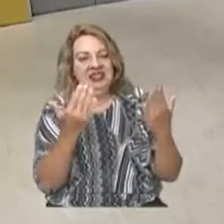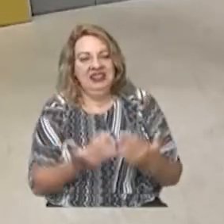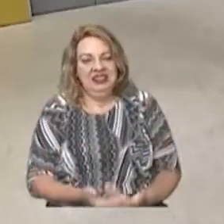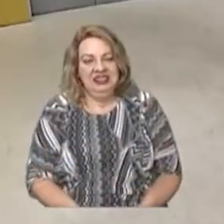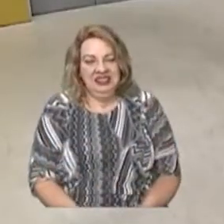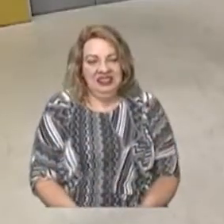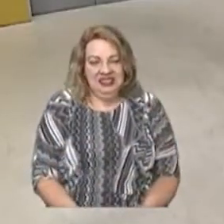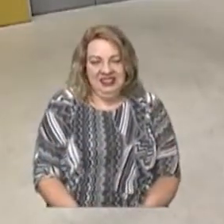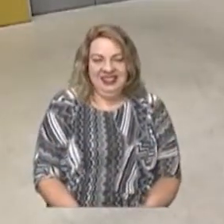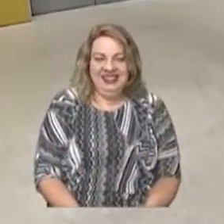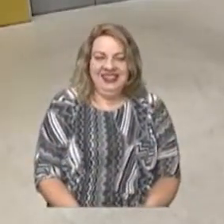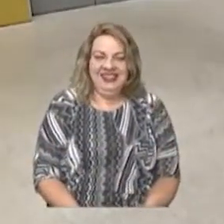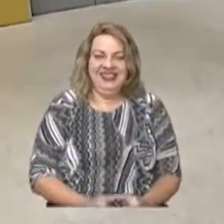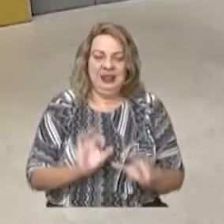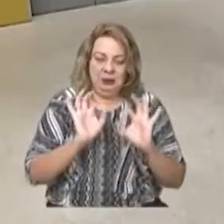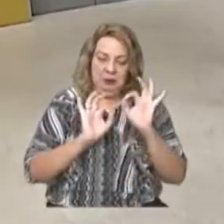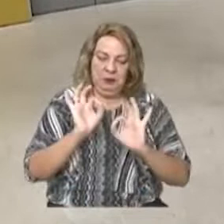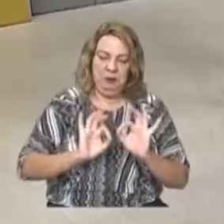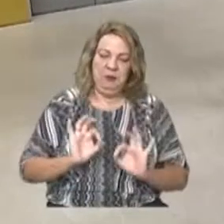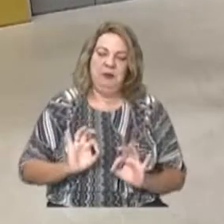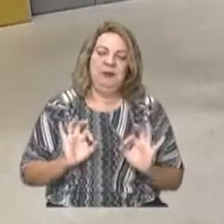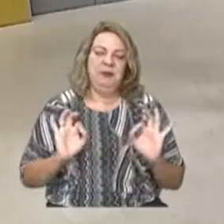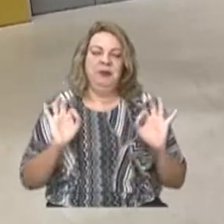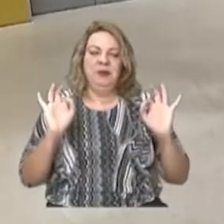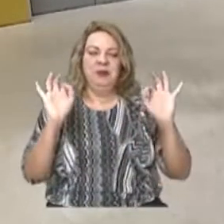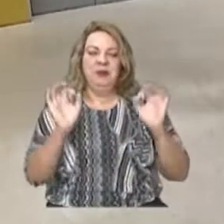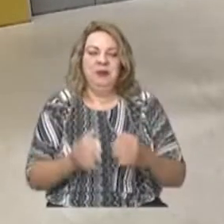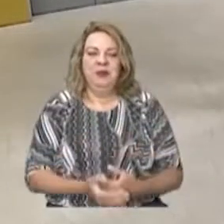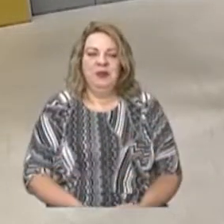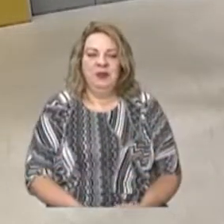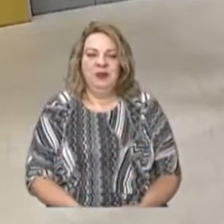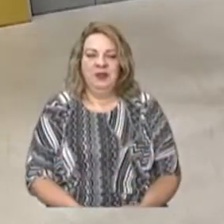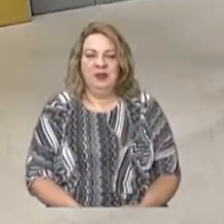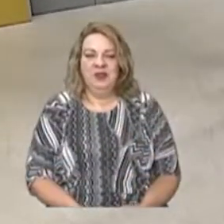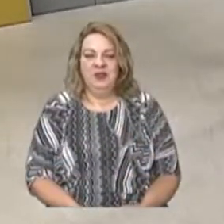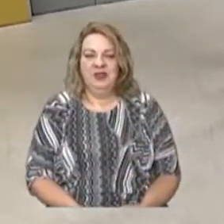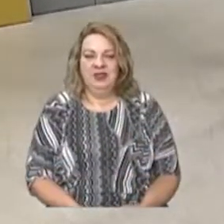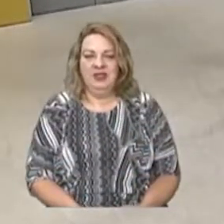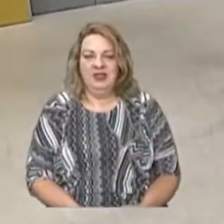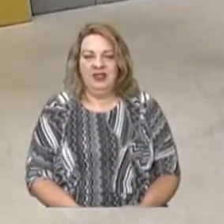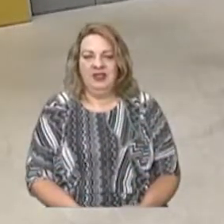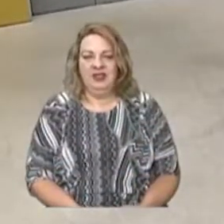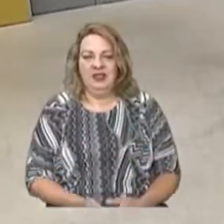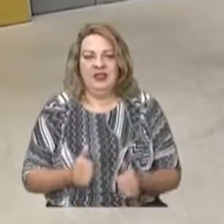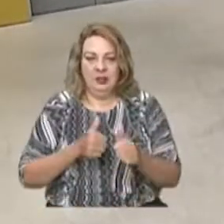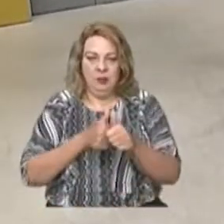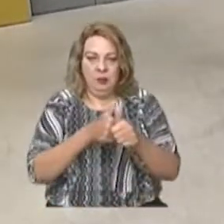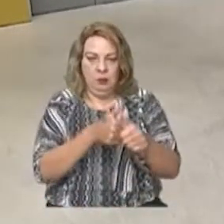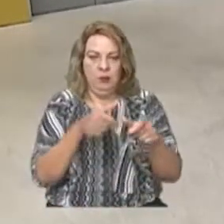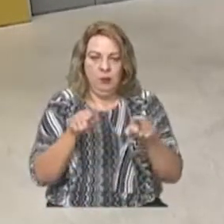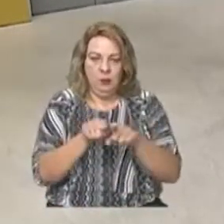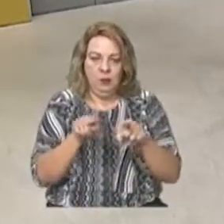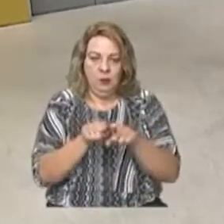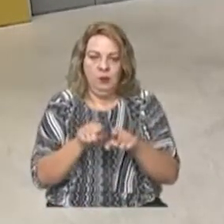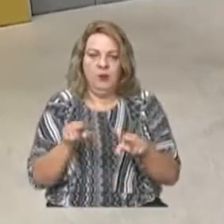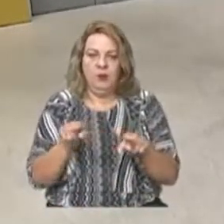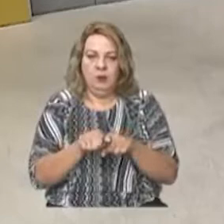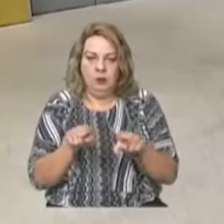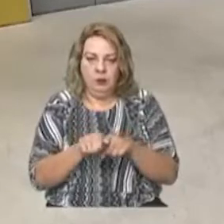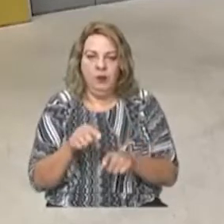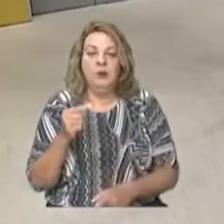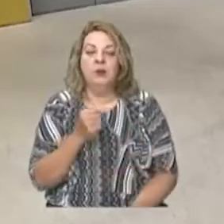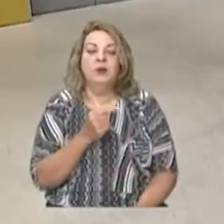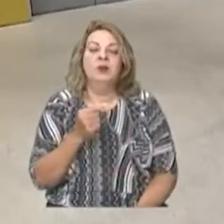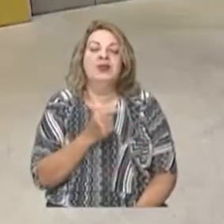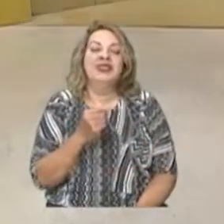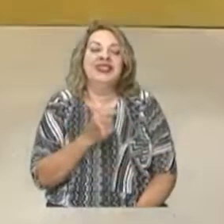super elegantes, vocês são demais. Ó, brincadeiras à parte, né? Podem me seguir também, eu estou por lá, viu?